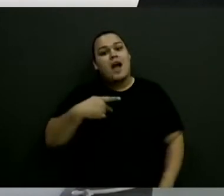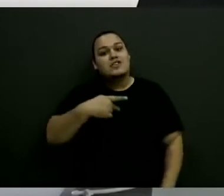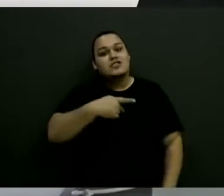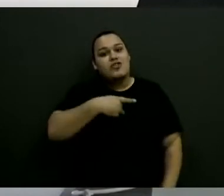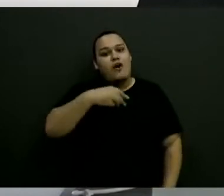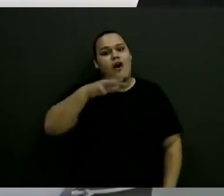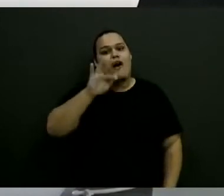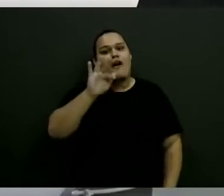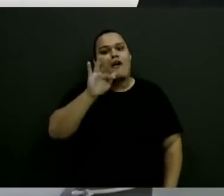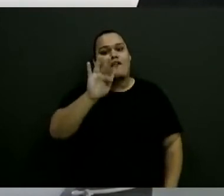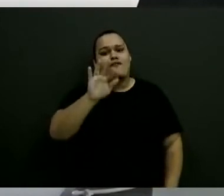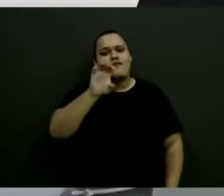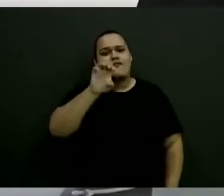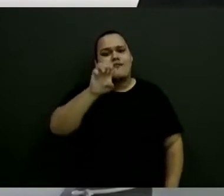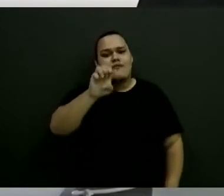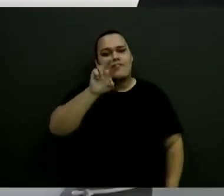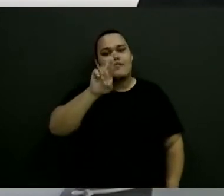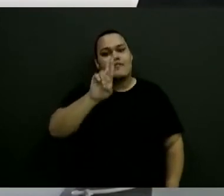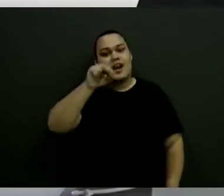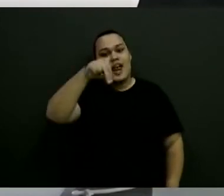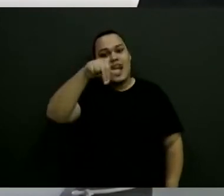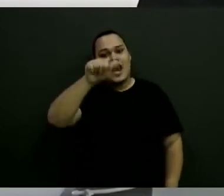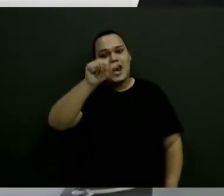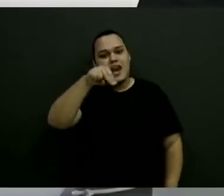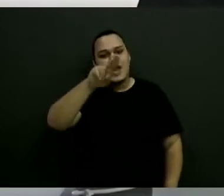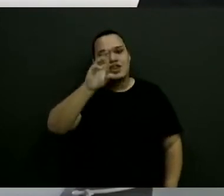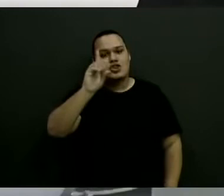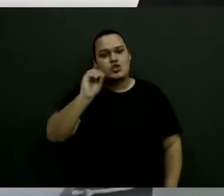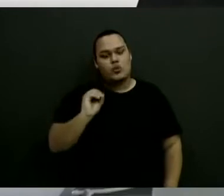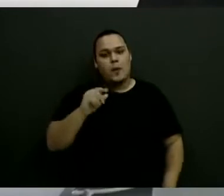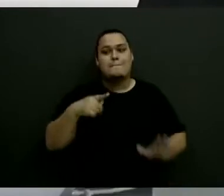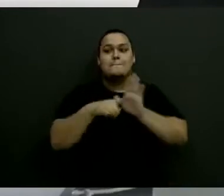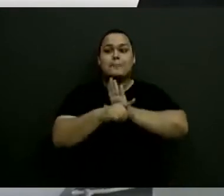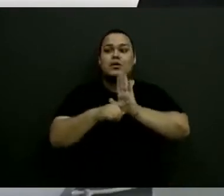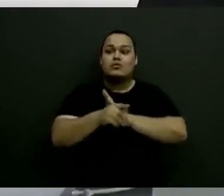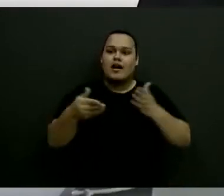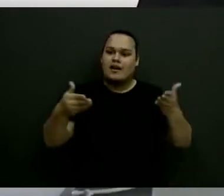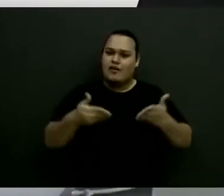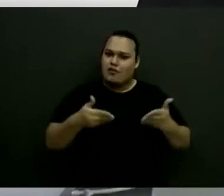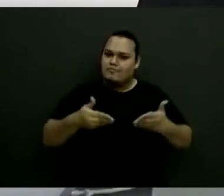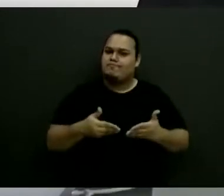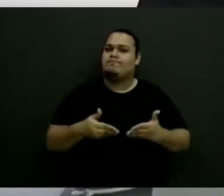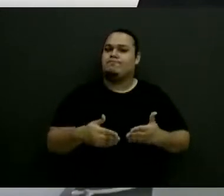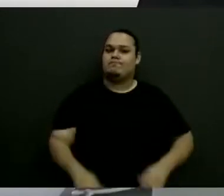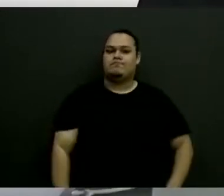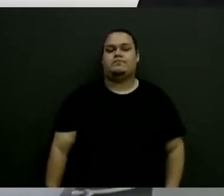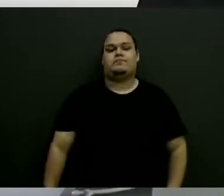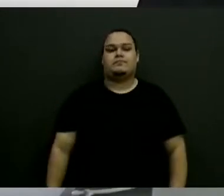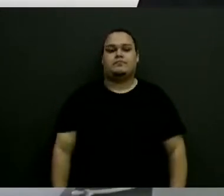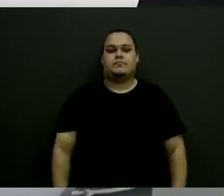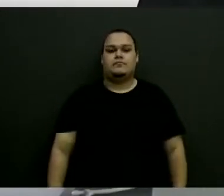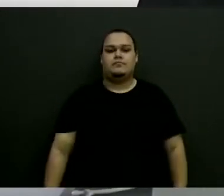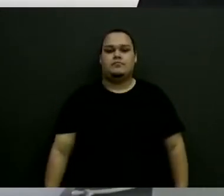abrir teu microfone. Abre teu microfone, pastor Fernando. Nosso coordenador, pode fazer uma pergunta, se você quiser, uma palavra, pastor Misael.